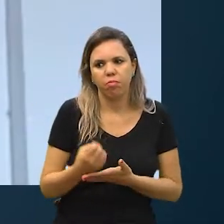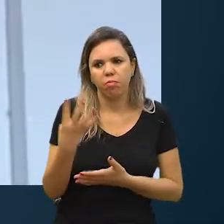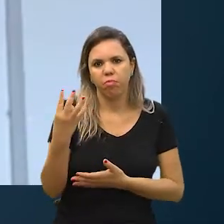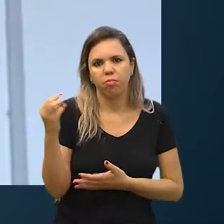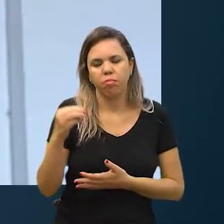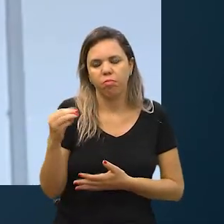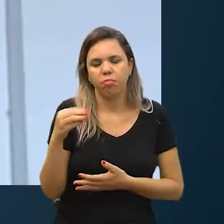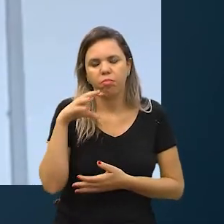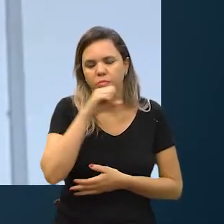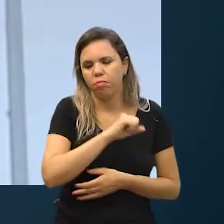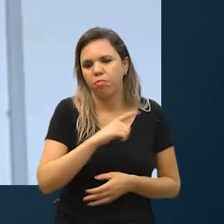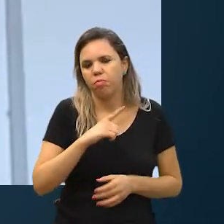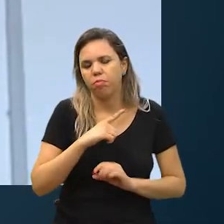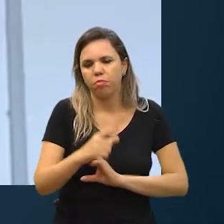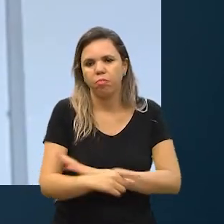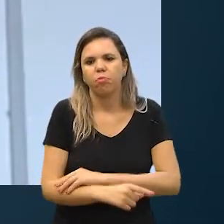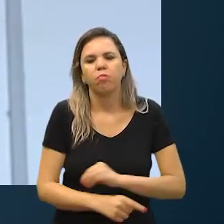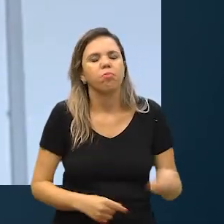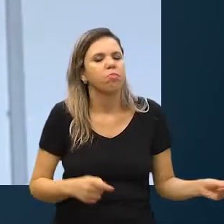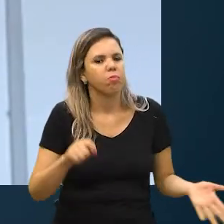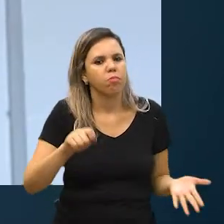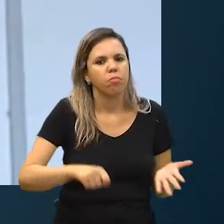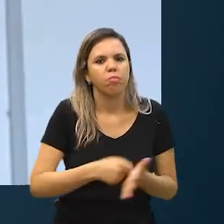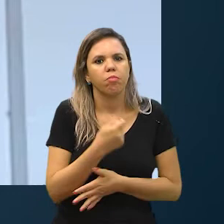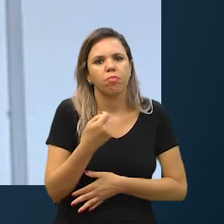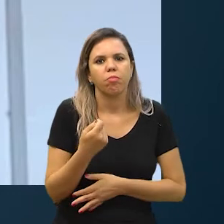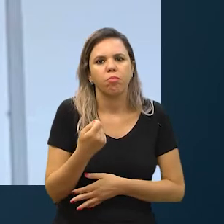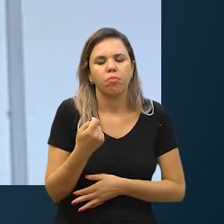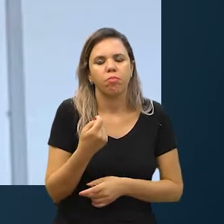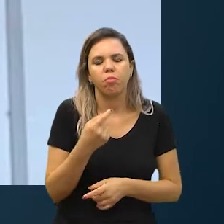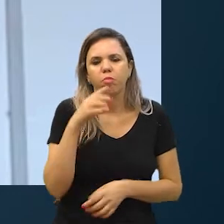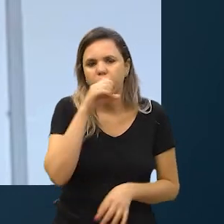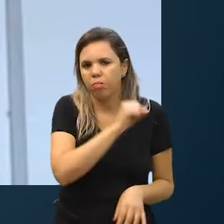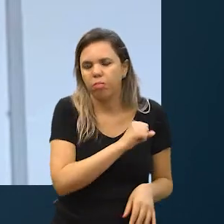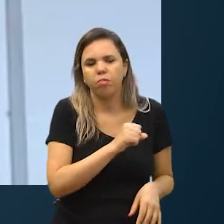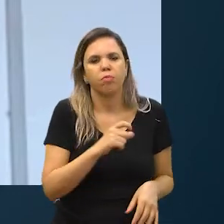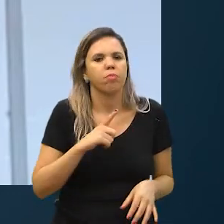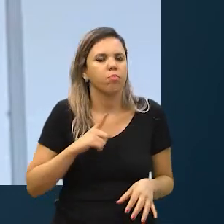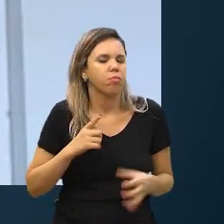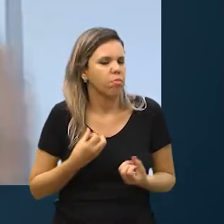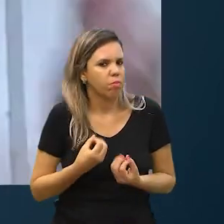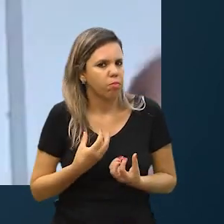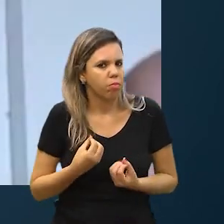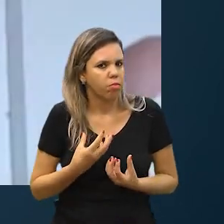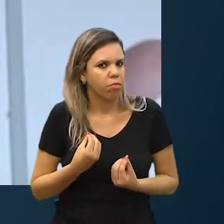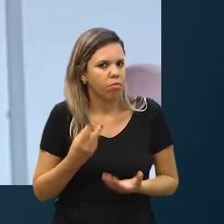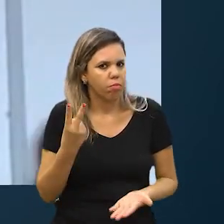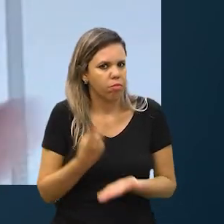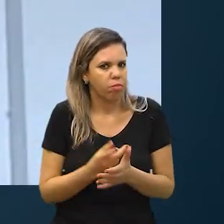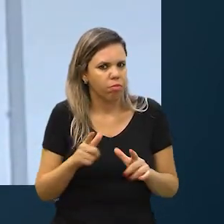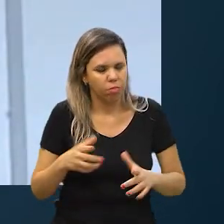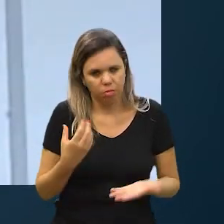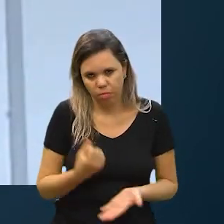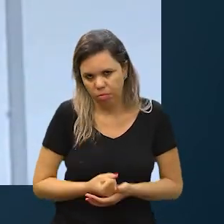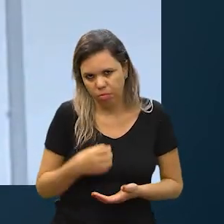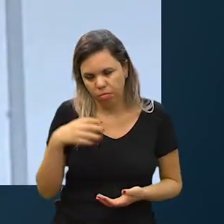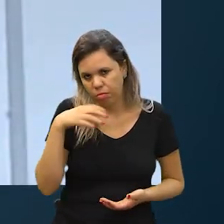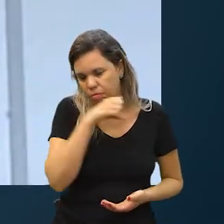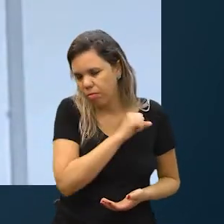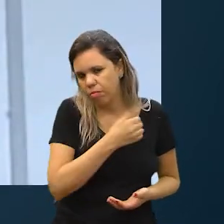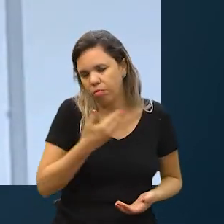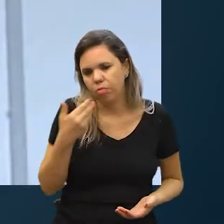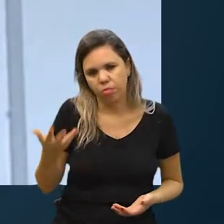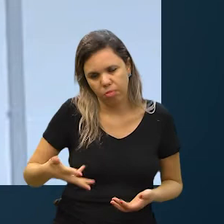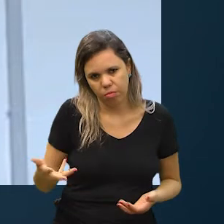em 4 minutos, que eu já tenha contratos assinados em menos de um dia, que eu tenha todas as informações em um lugar só. Então, a ideia é para ser